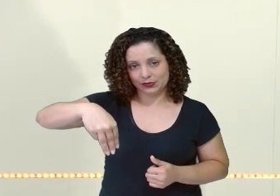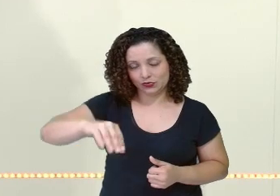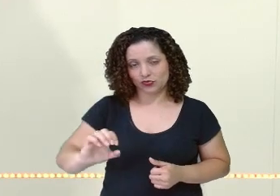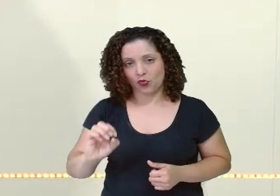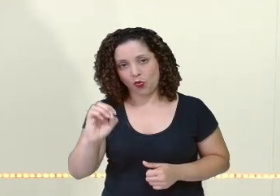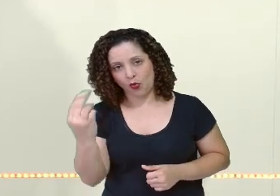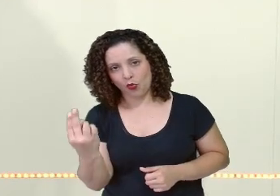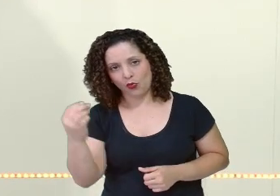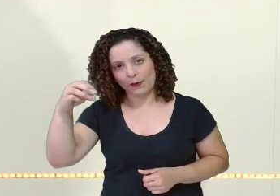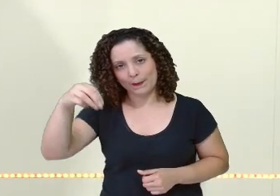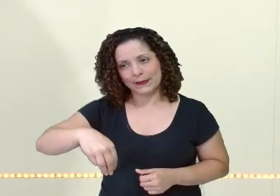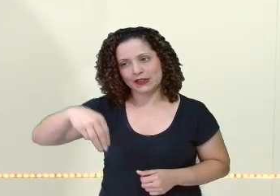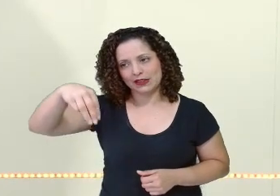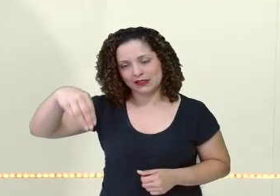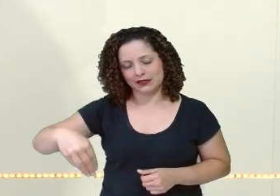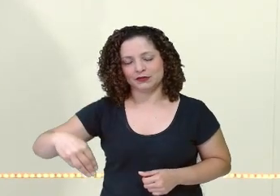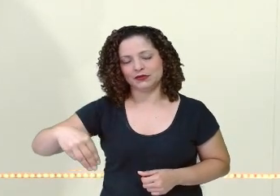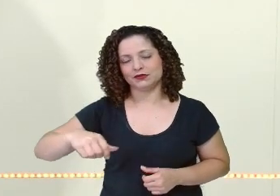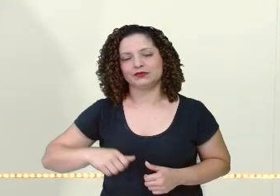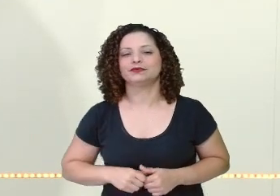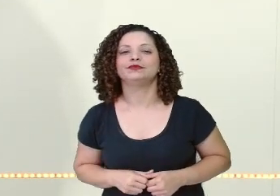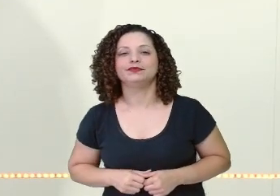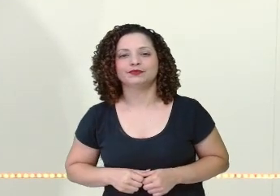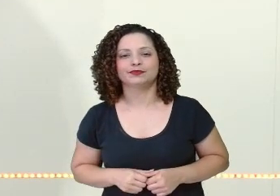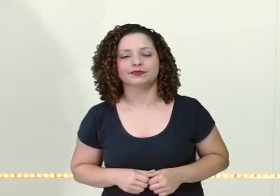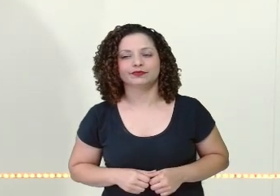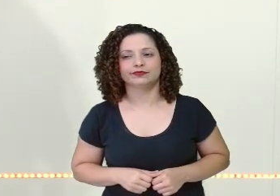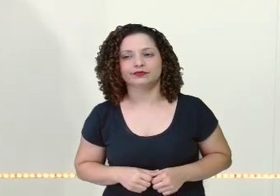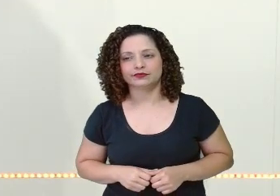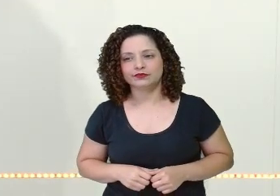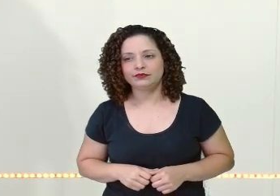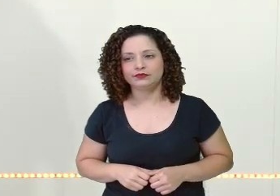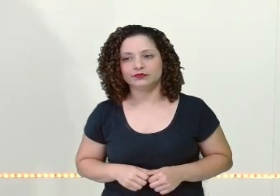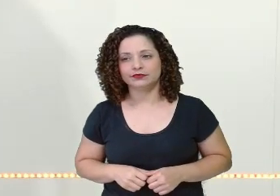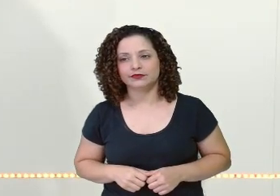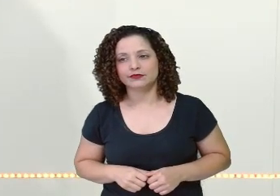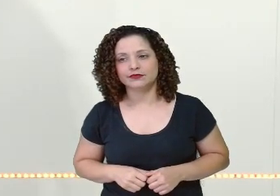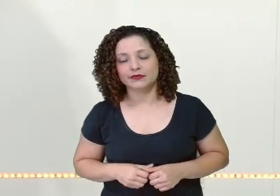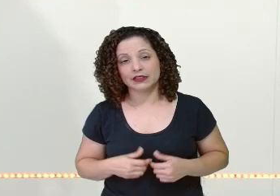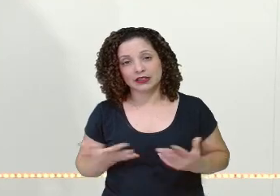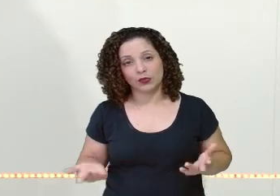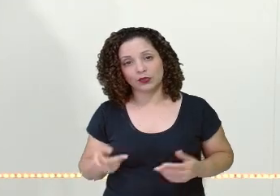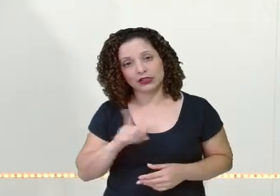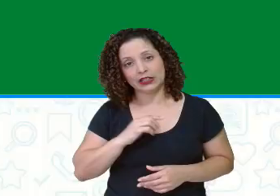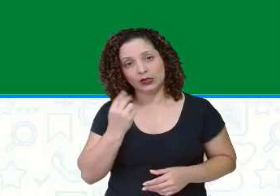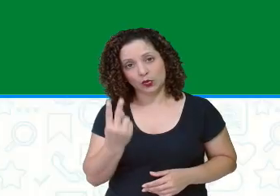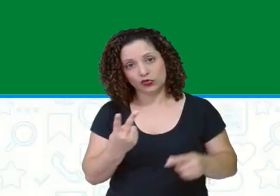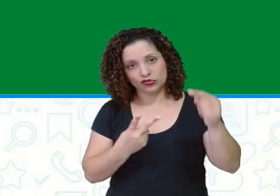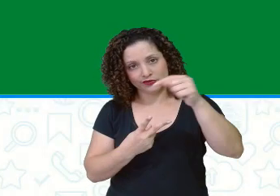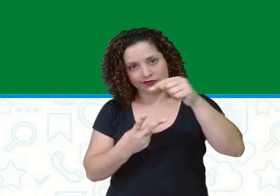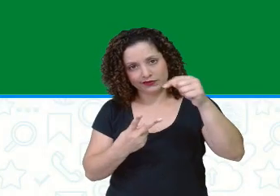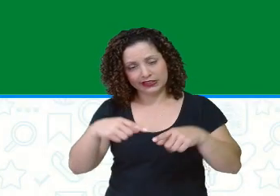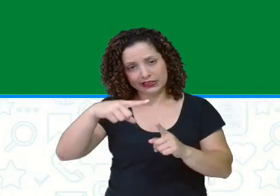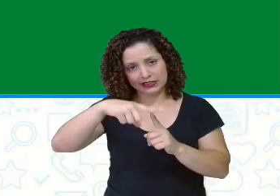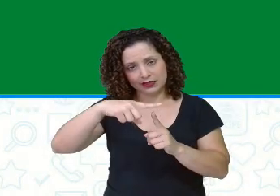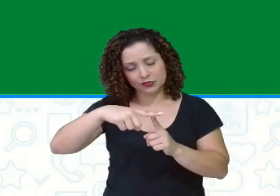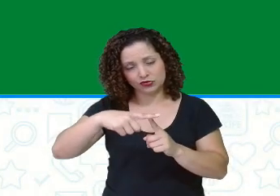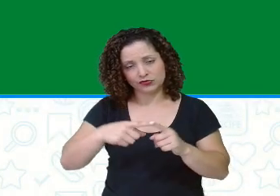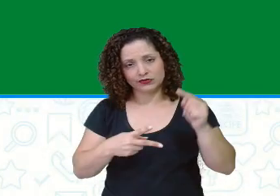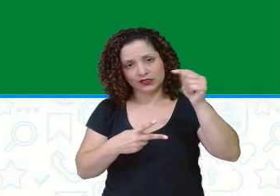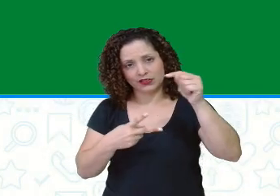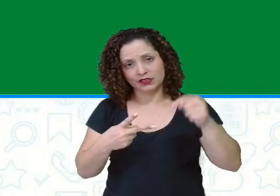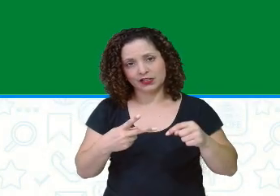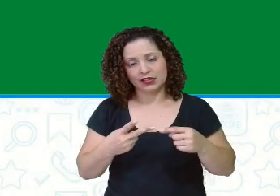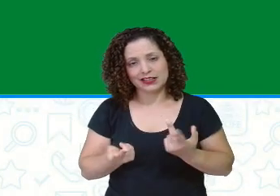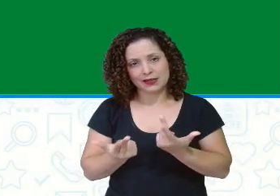poder representar essas imagens, tá? Então, nós temos 2 tipos de escalas. A escala gráfica, que é